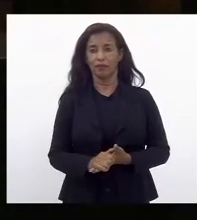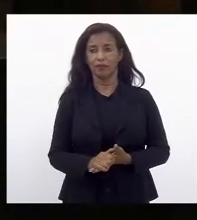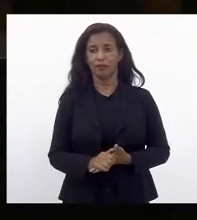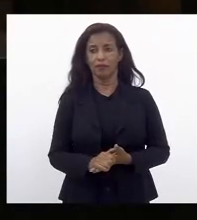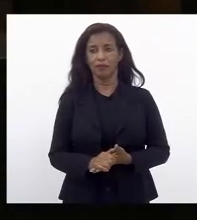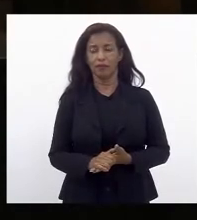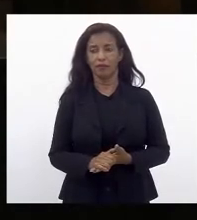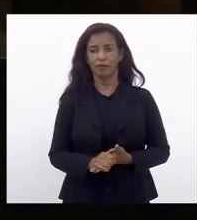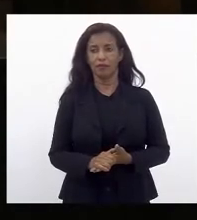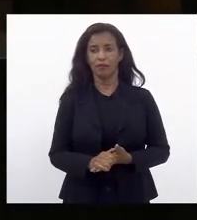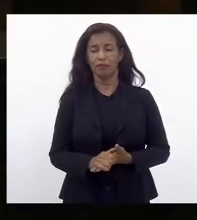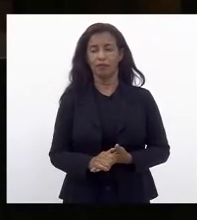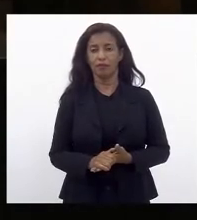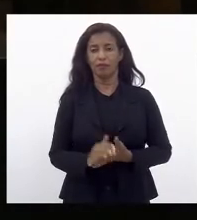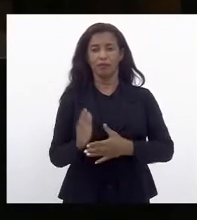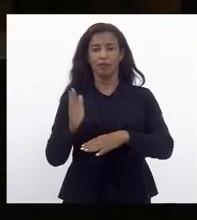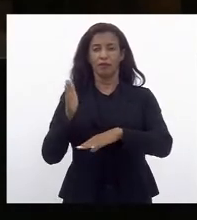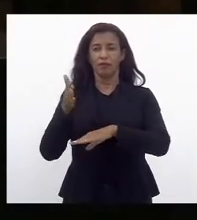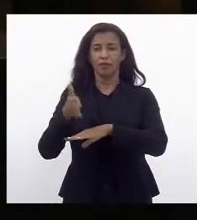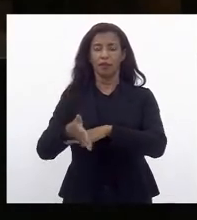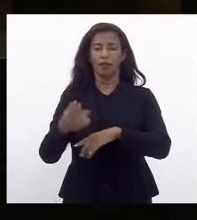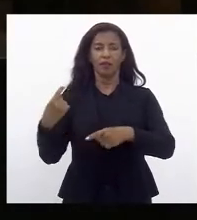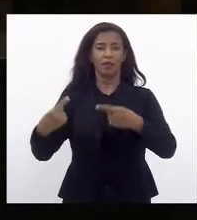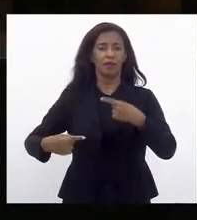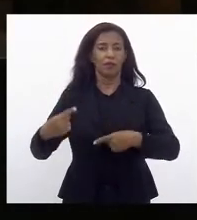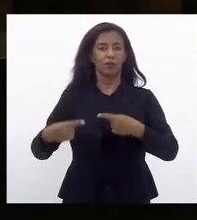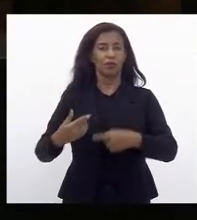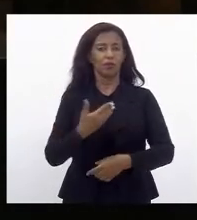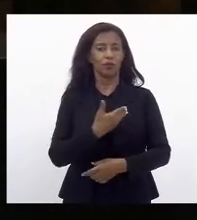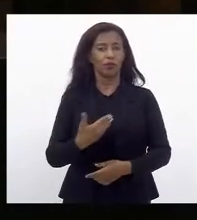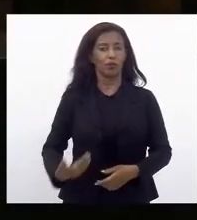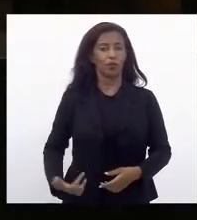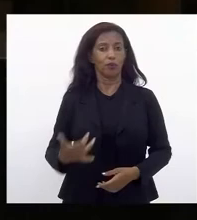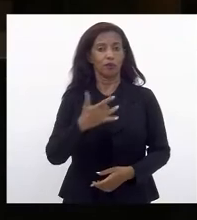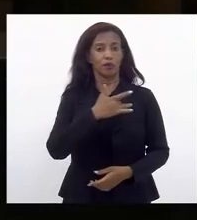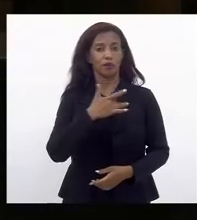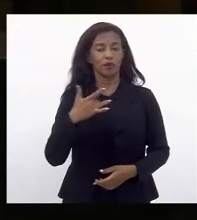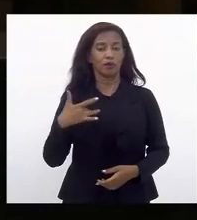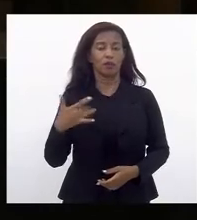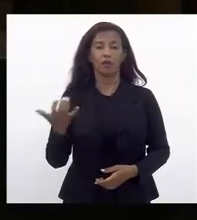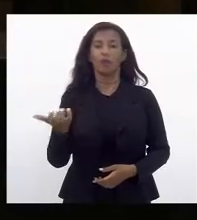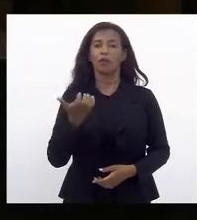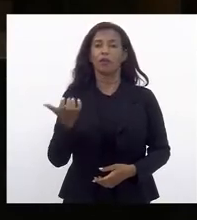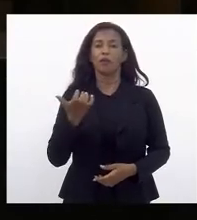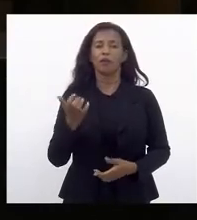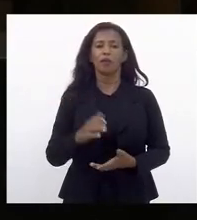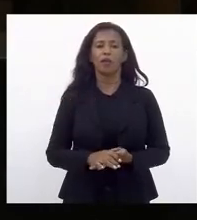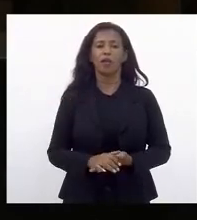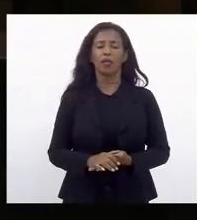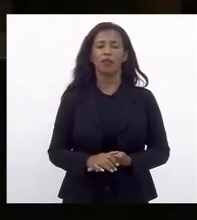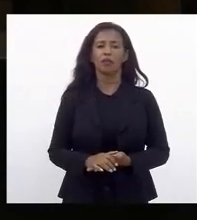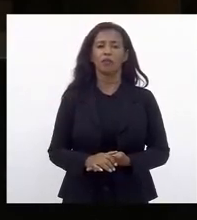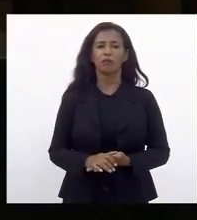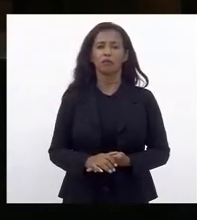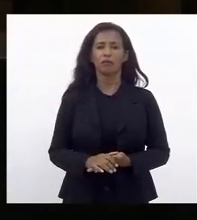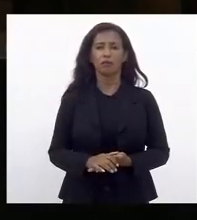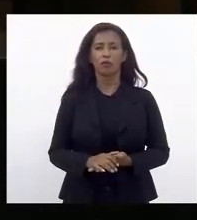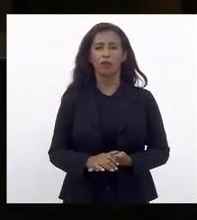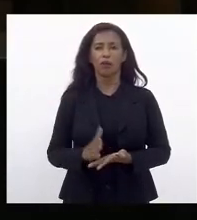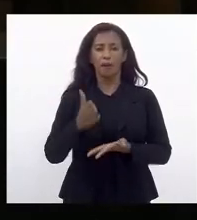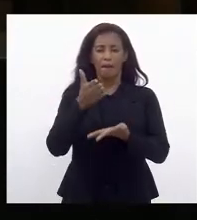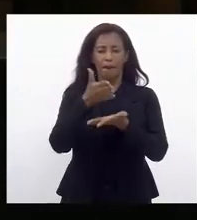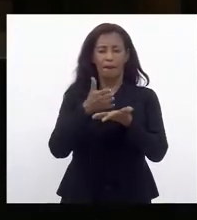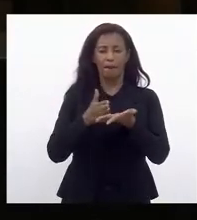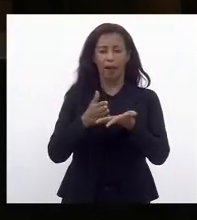e entra na política pública da saúde, querendo abocanhar